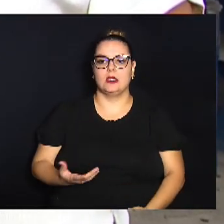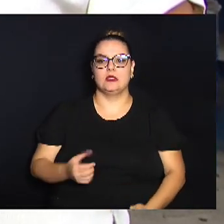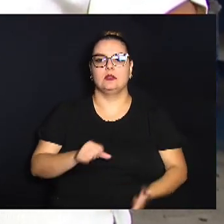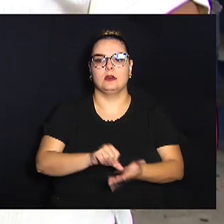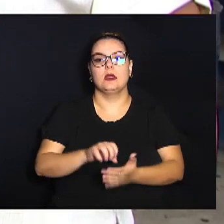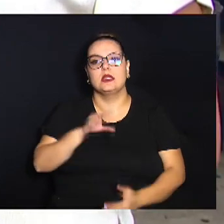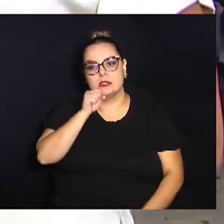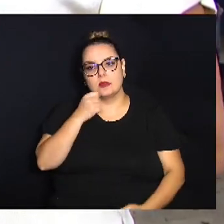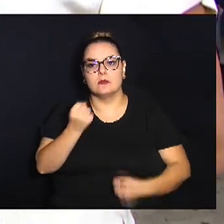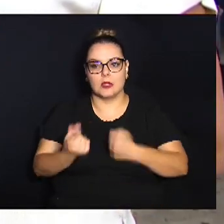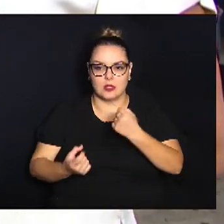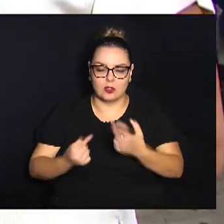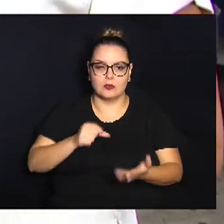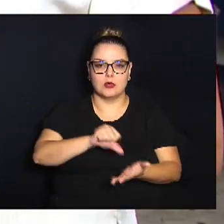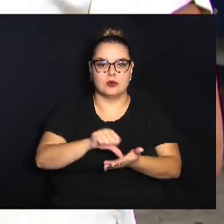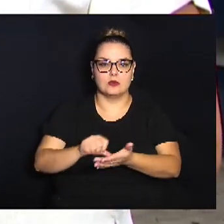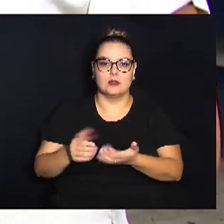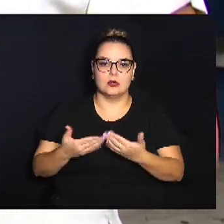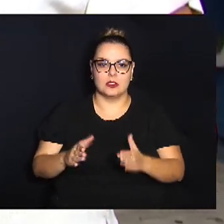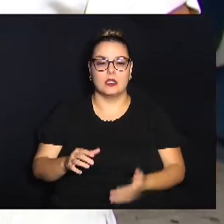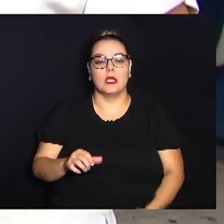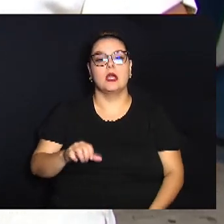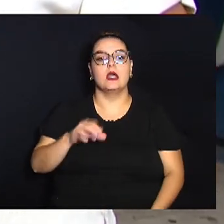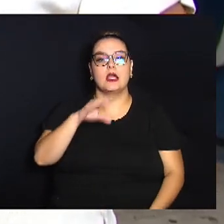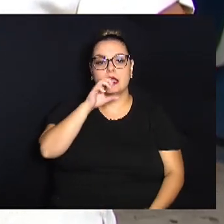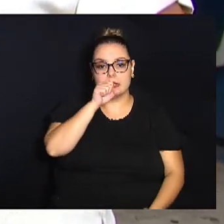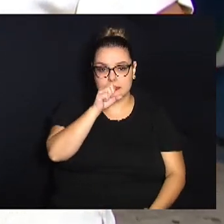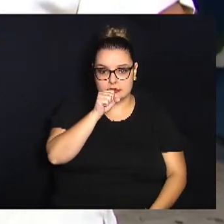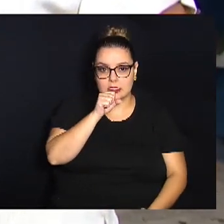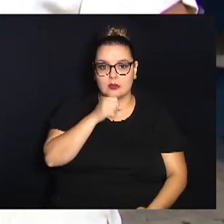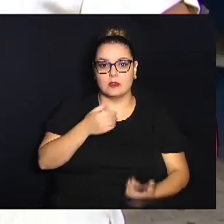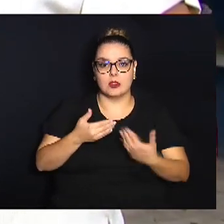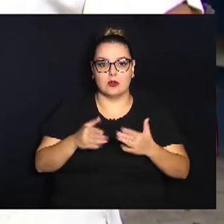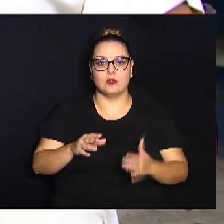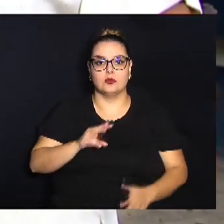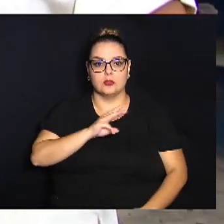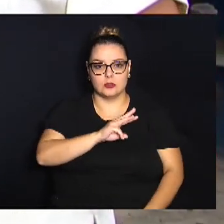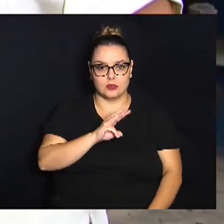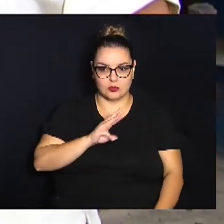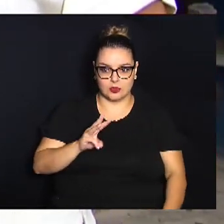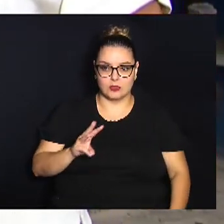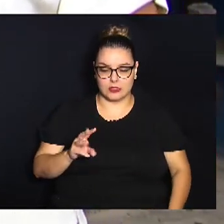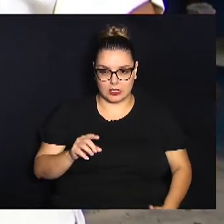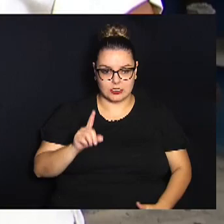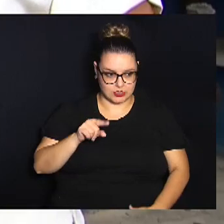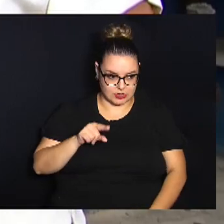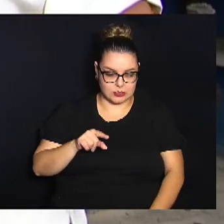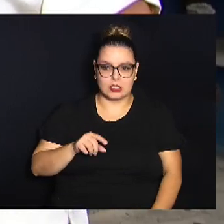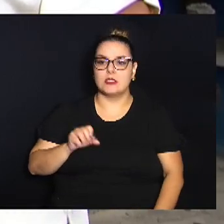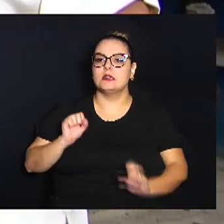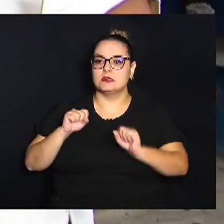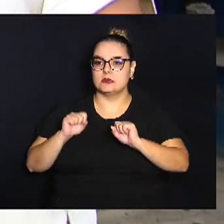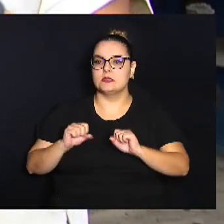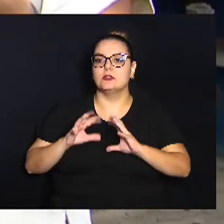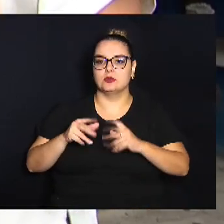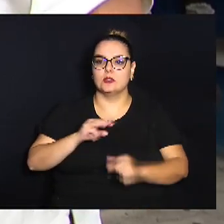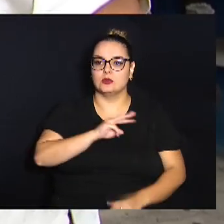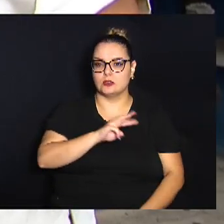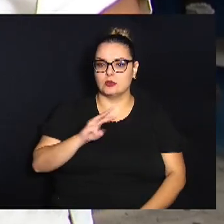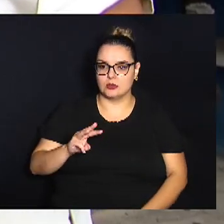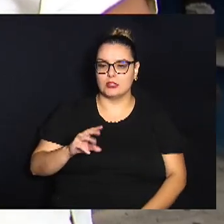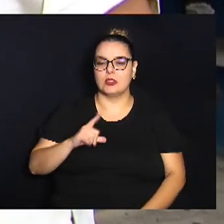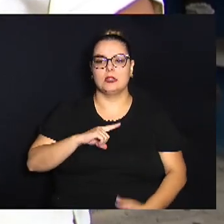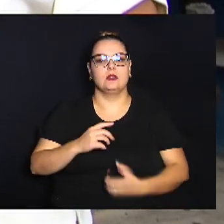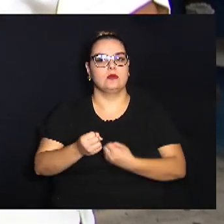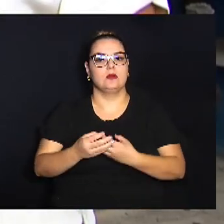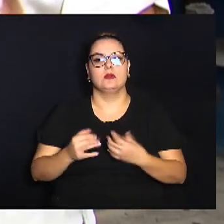algumas unidades abertas. Essas unidades abertas aos sábados você pode conferir no site, né? Sempre, em todo o nosso site tem informação